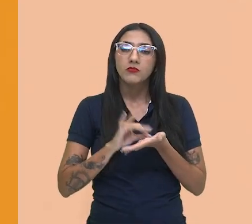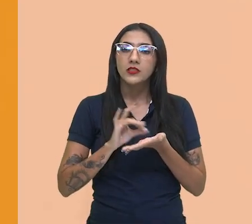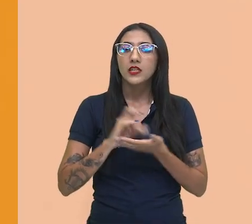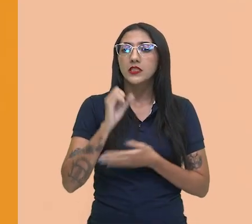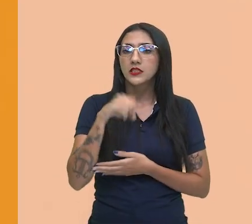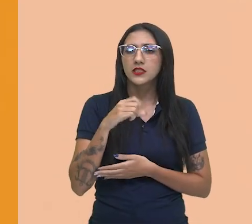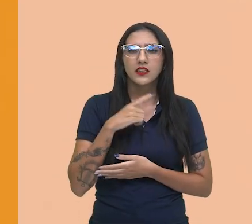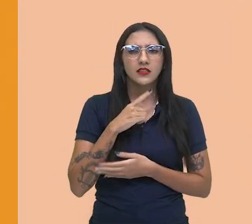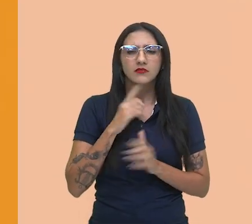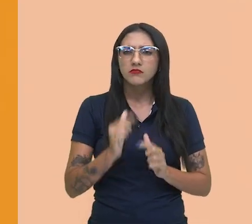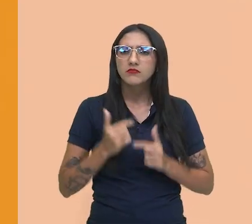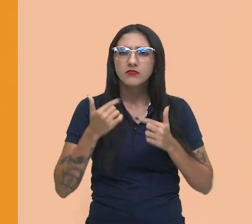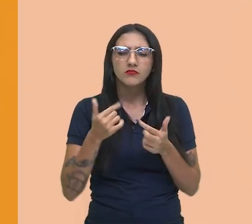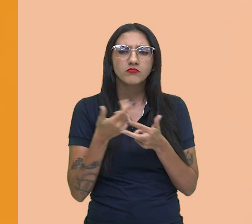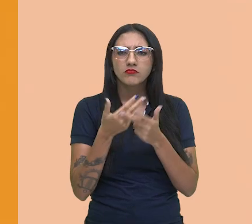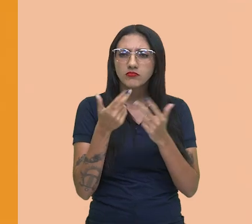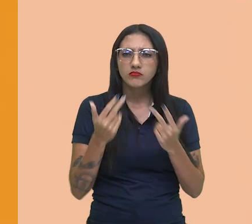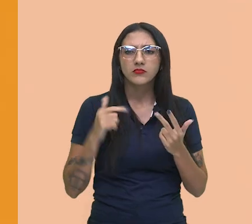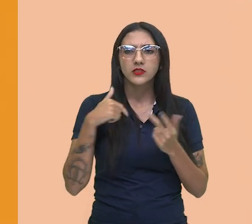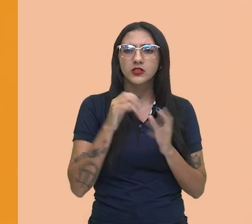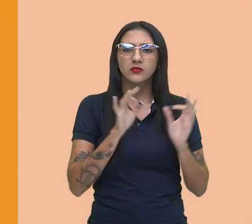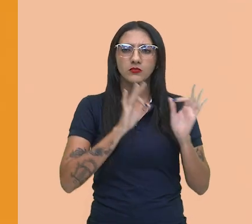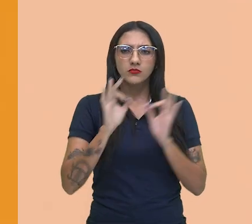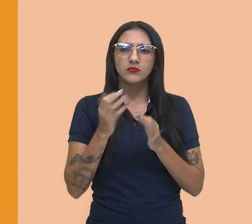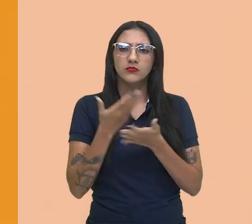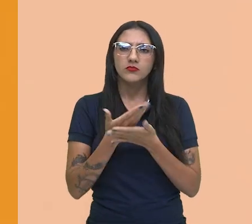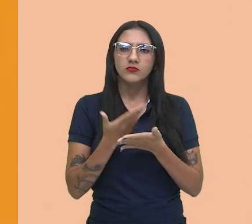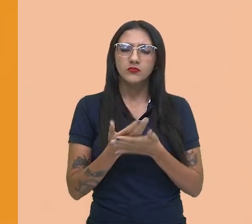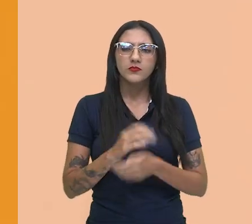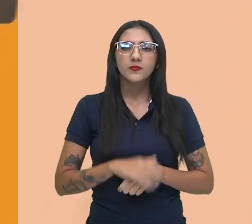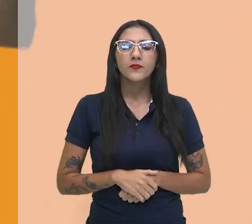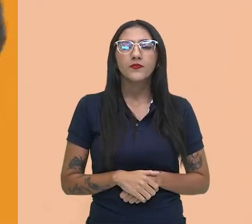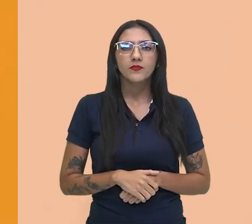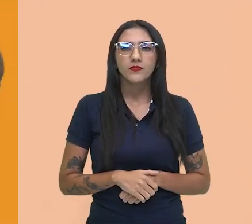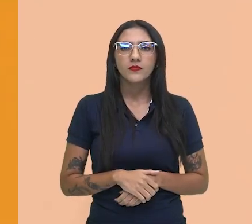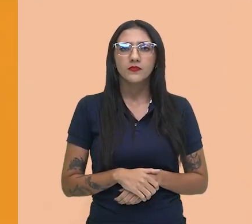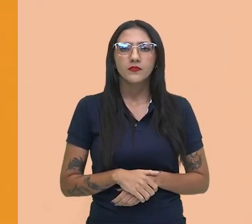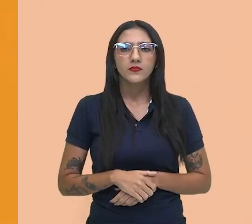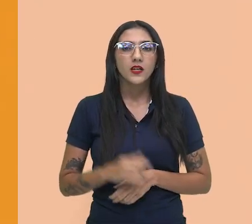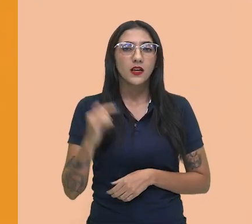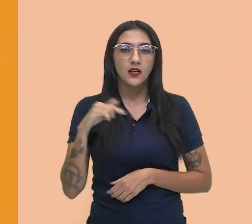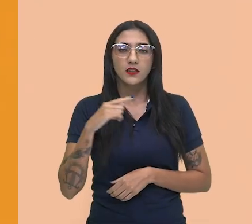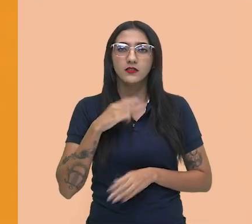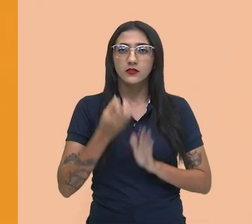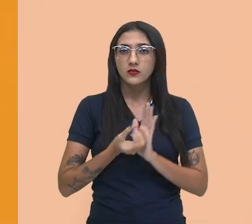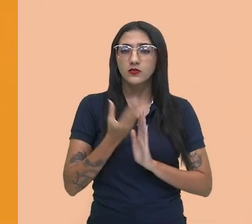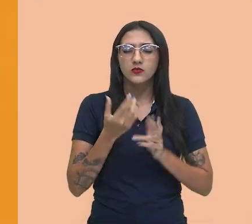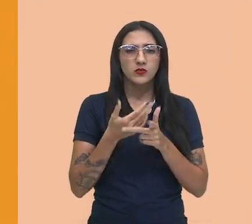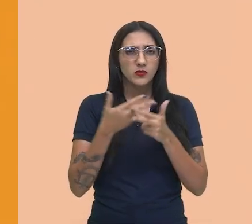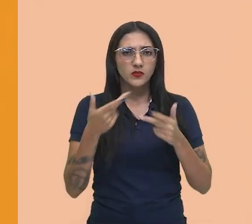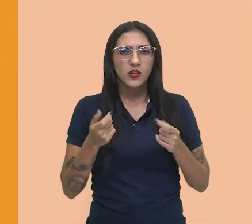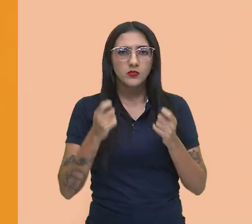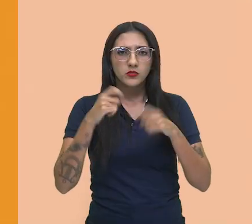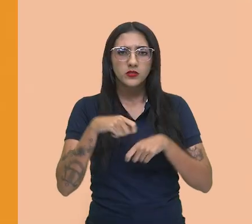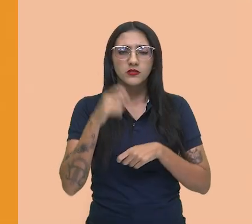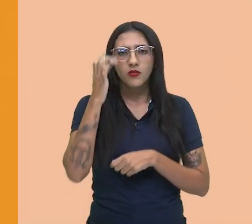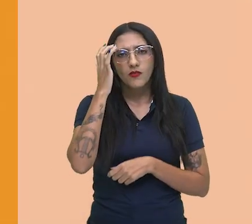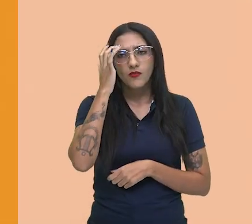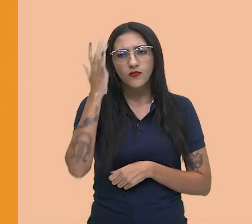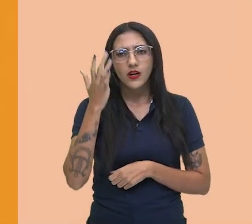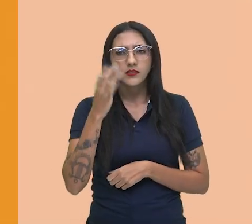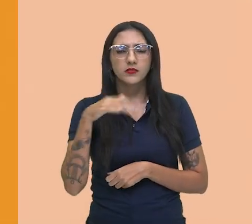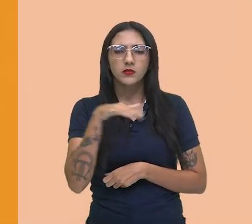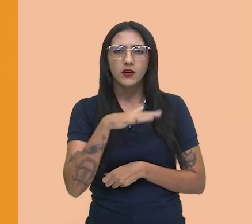ela faz tudo isso que nós estamos estudando aqui na nossa aula, tá? Ela cria todos esses mecanismos para facilitar a vida